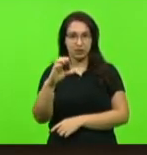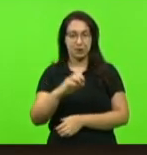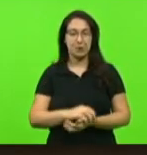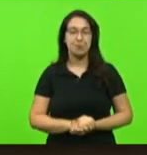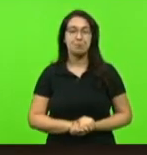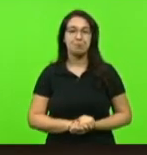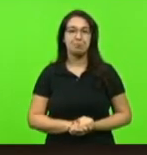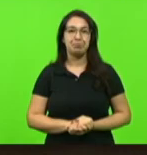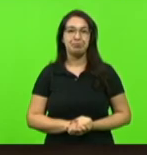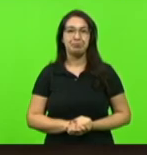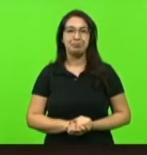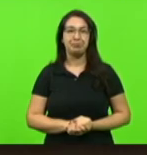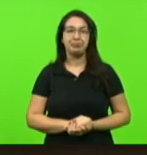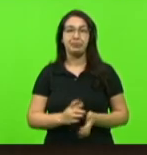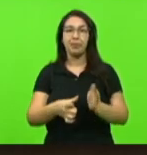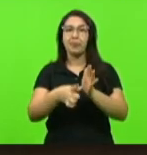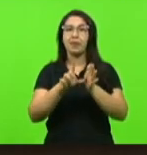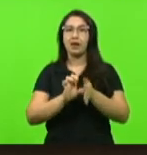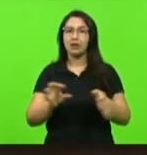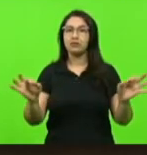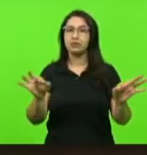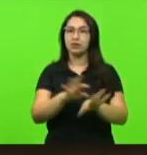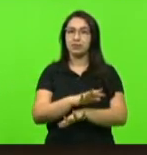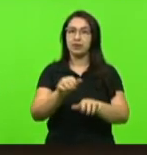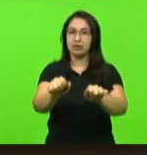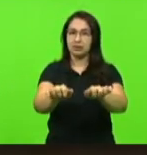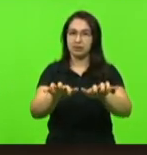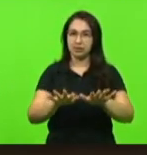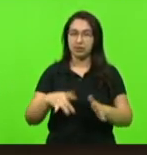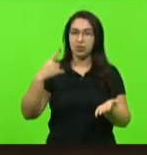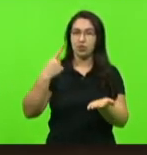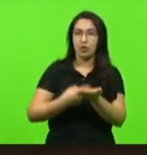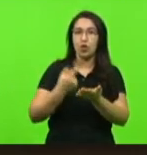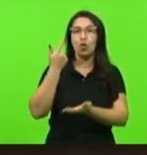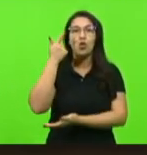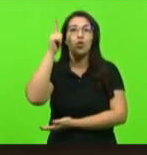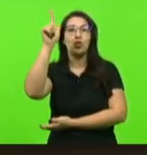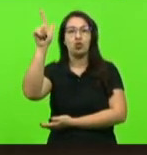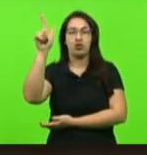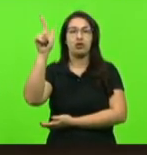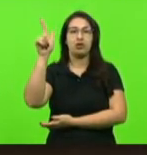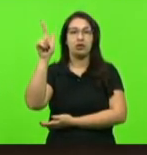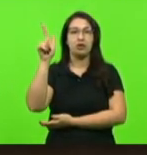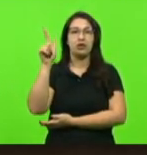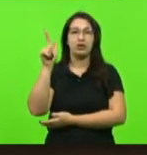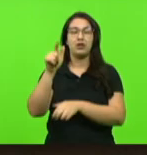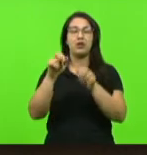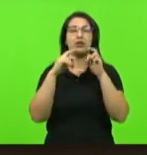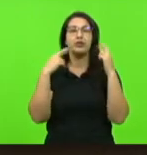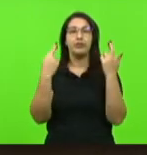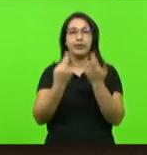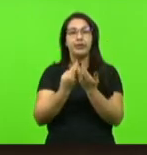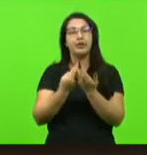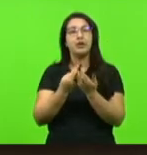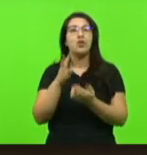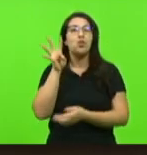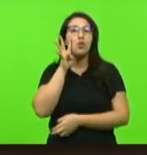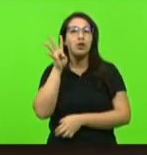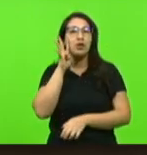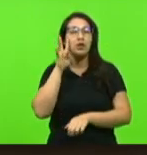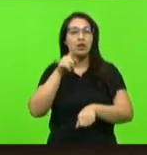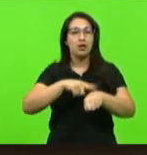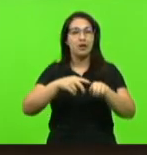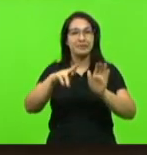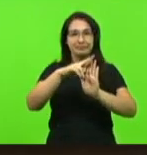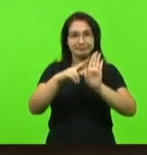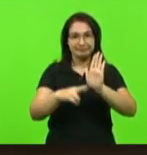mais havendo, o senhor presidente convocou outra sessão ordinária para a próxima quarta-feira no horário regimental.